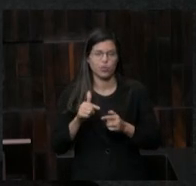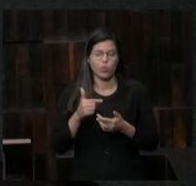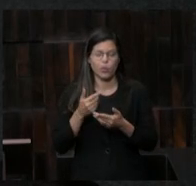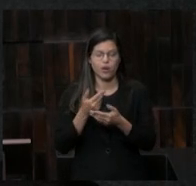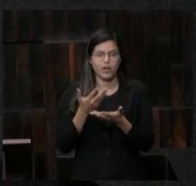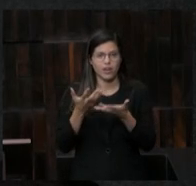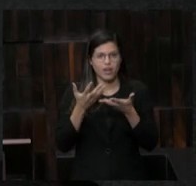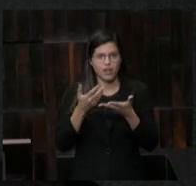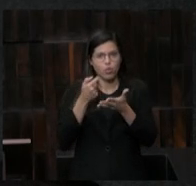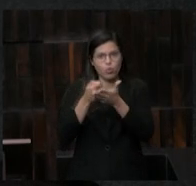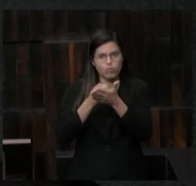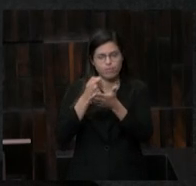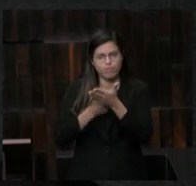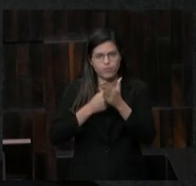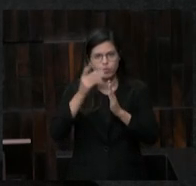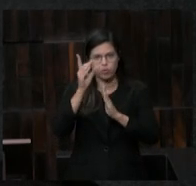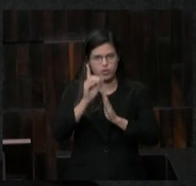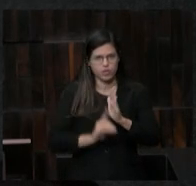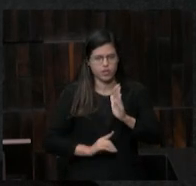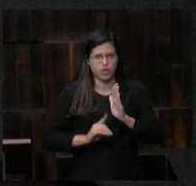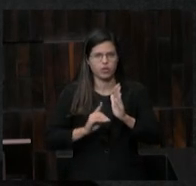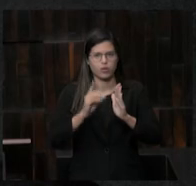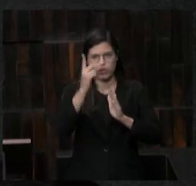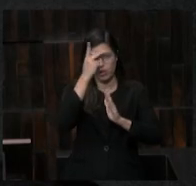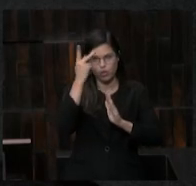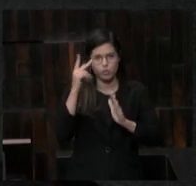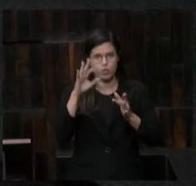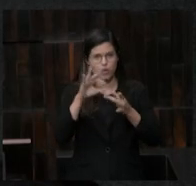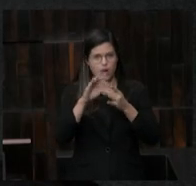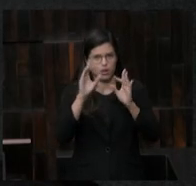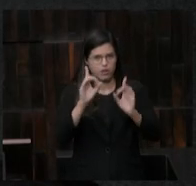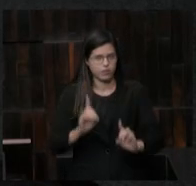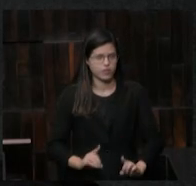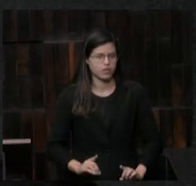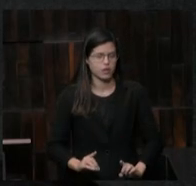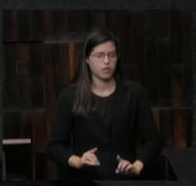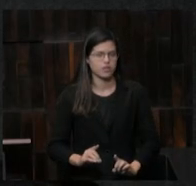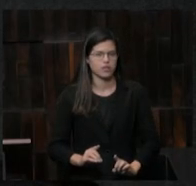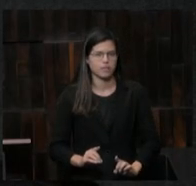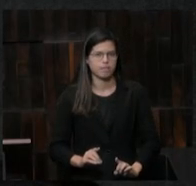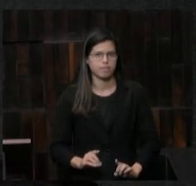direitos das pessoas com deficiência. Eu estou como